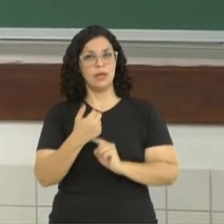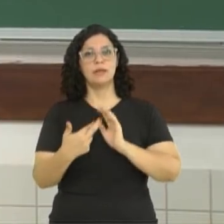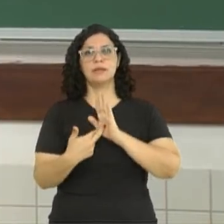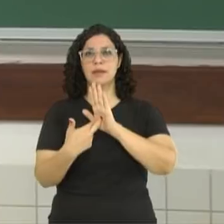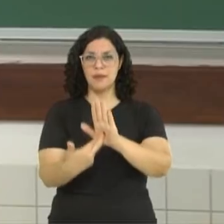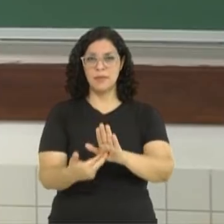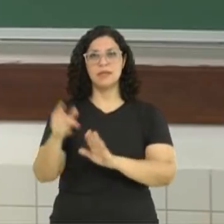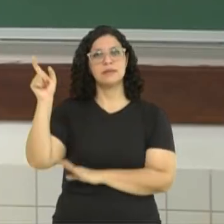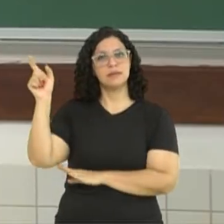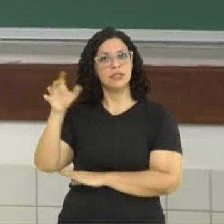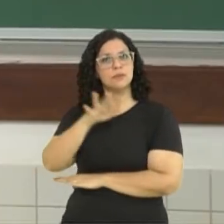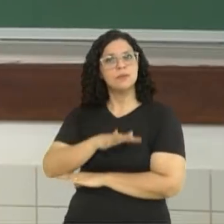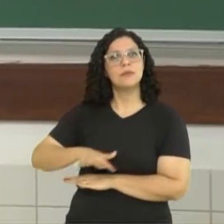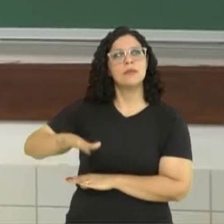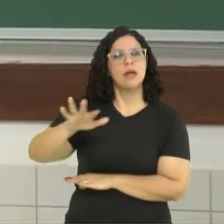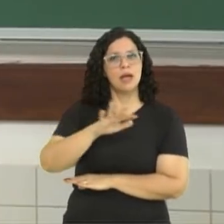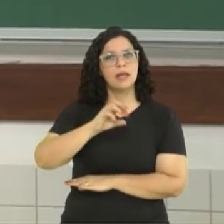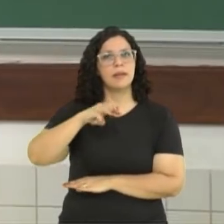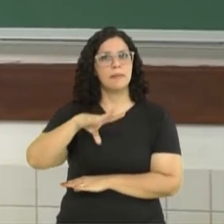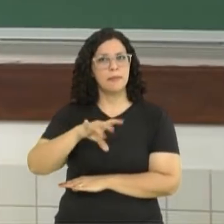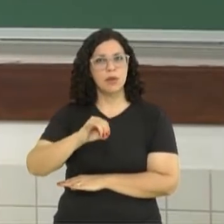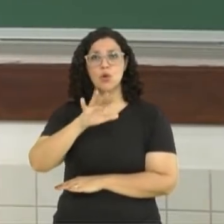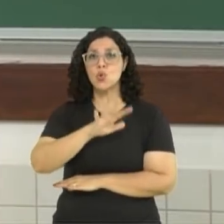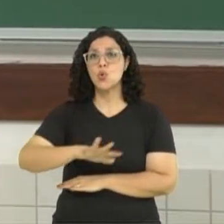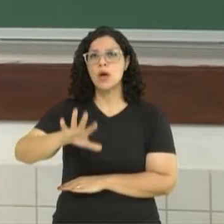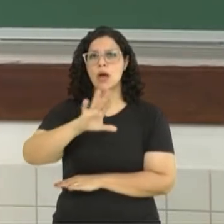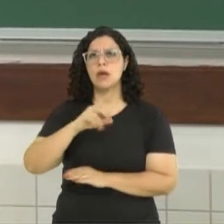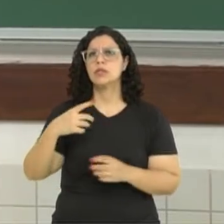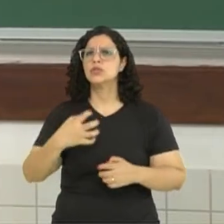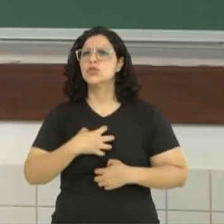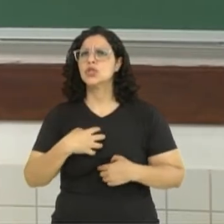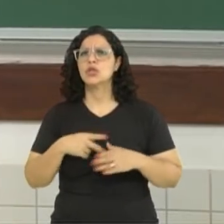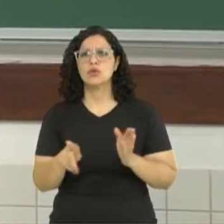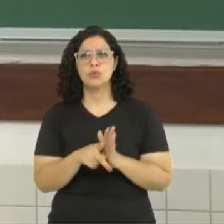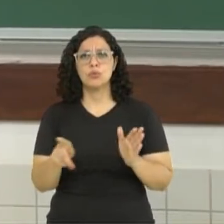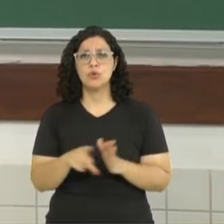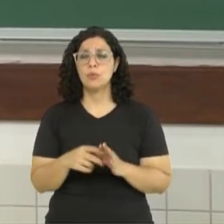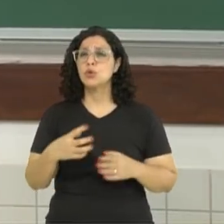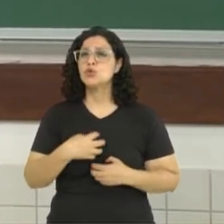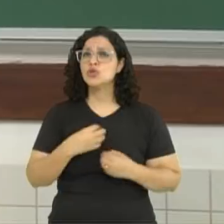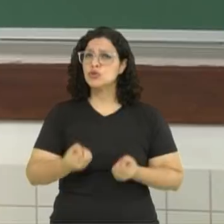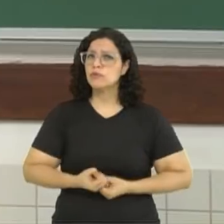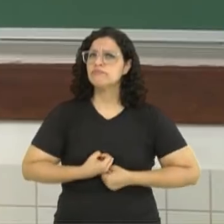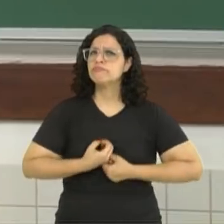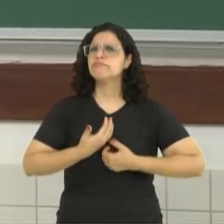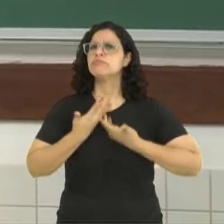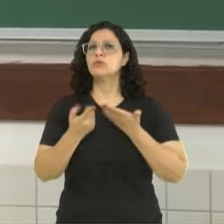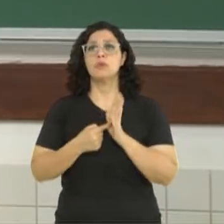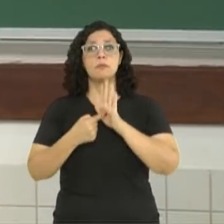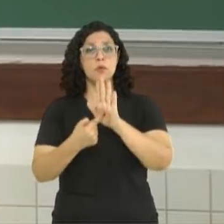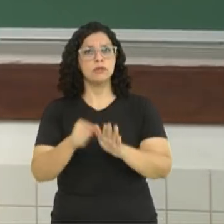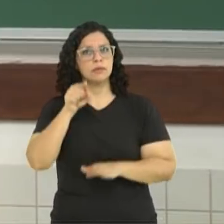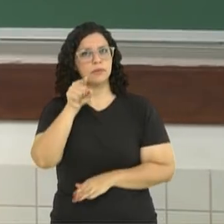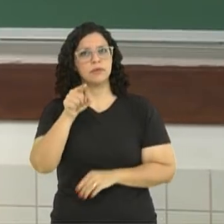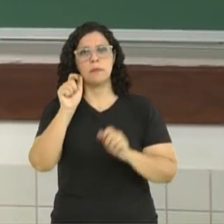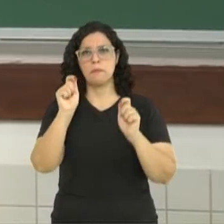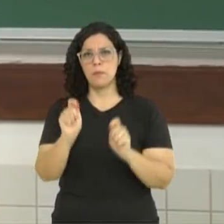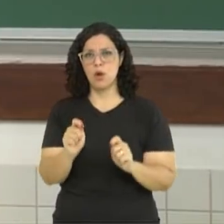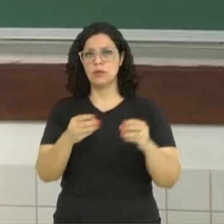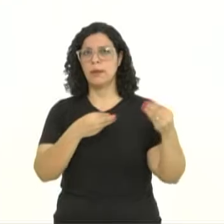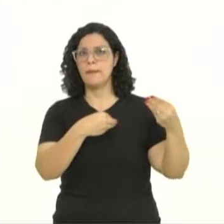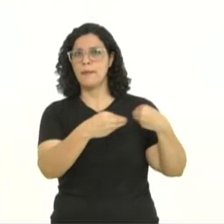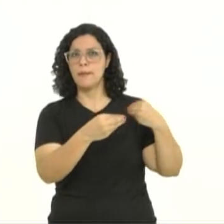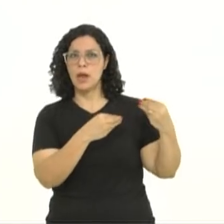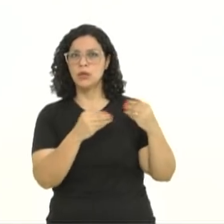representada por um meio. Meio o que é? Meio é um veículo, ou seja, a forma que eu trago alguma coisa para você. Pode ser